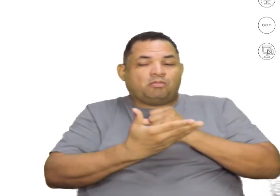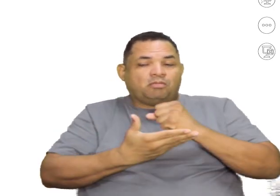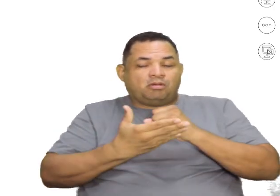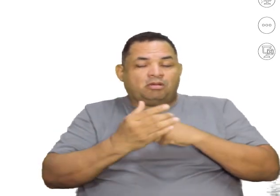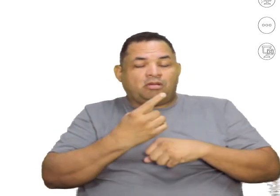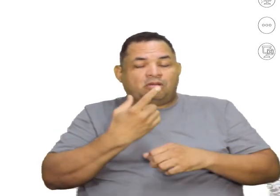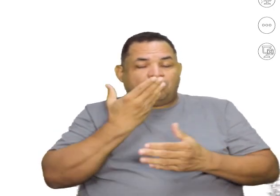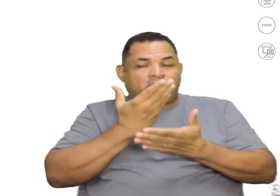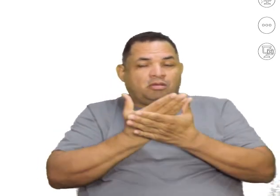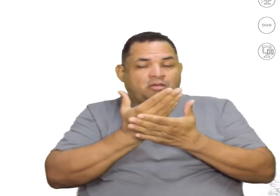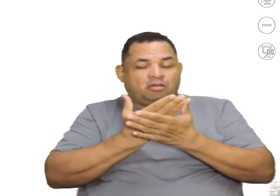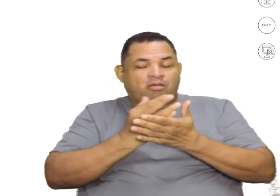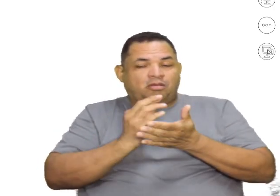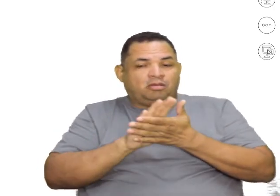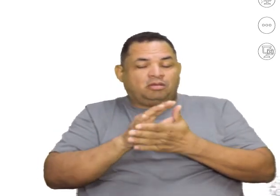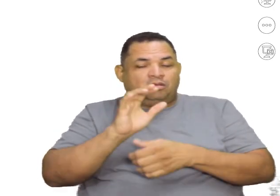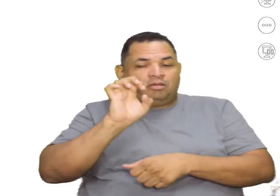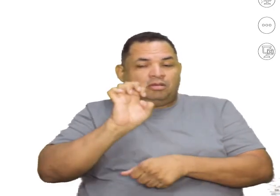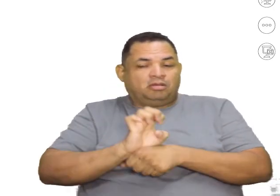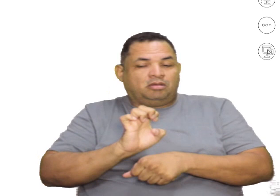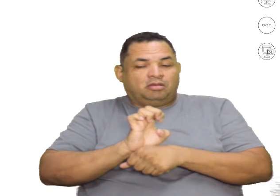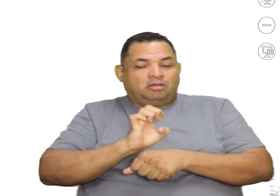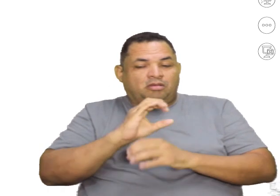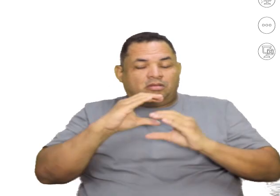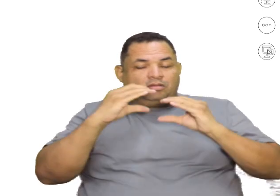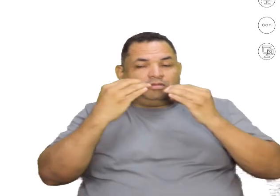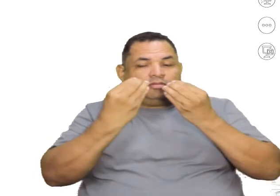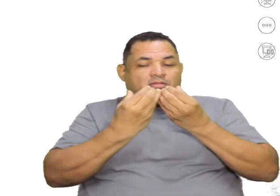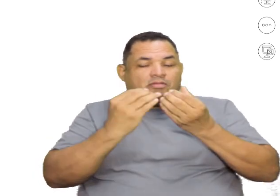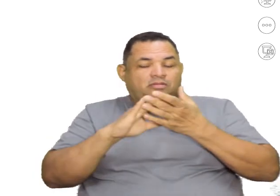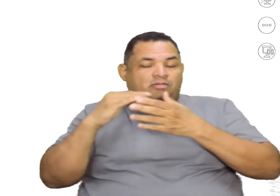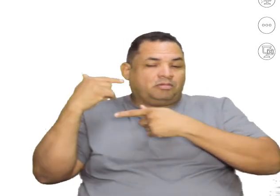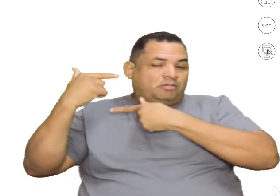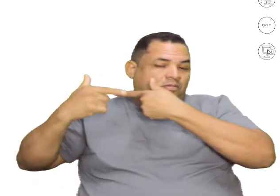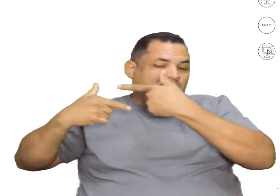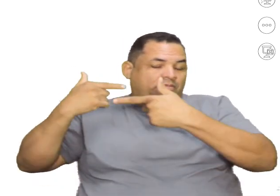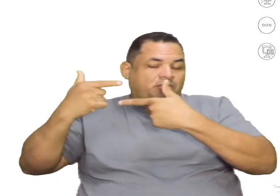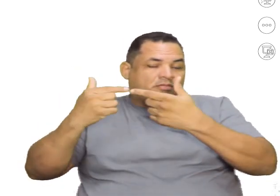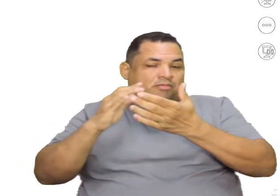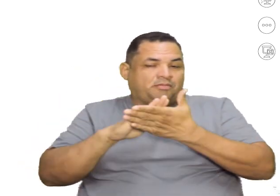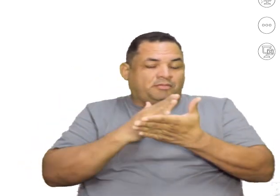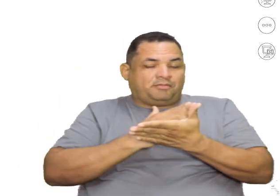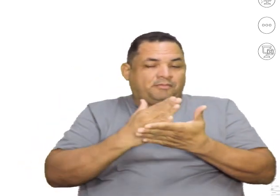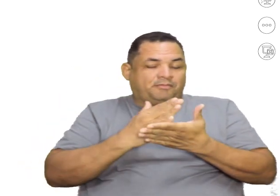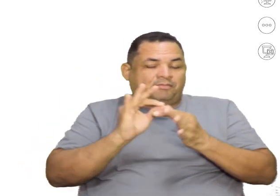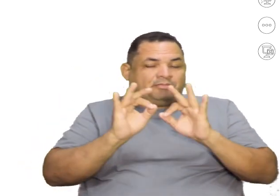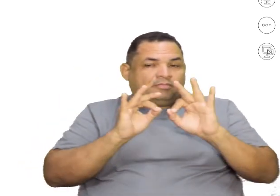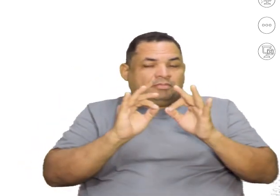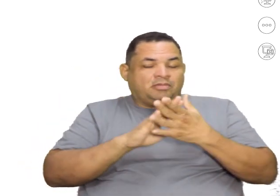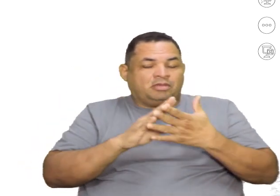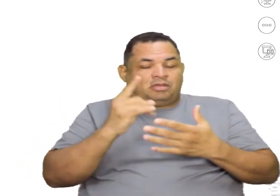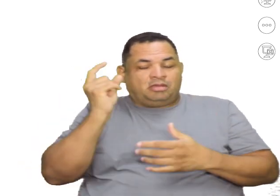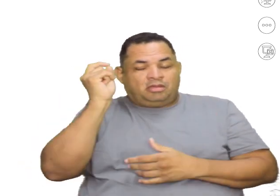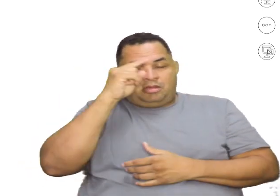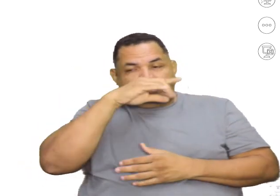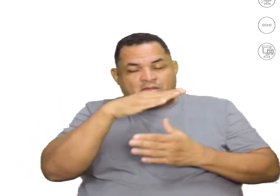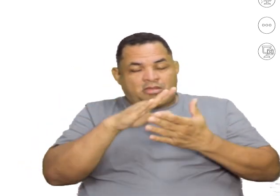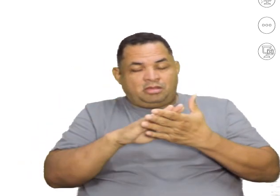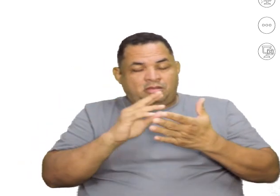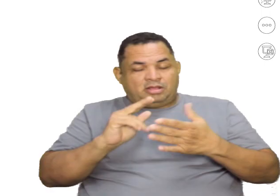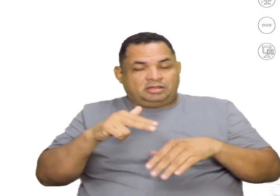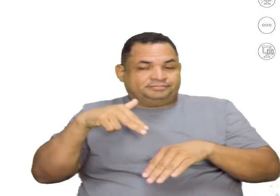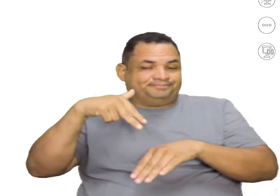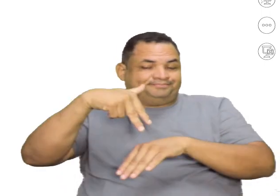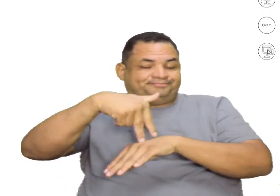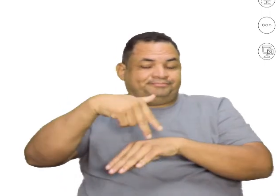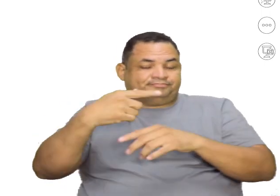viram, nós estudamos aqui, a gente sabe que essas comunidades tradicionais, elas passam por algumas dificuldades e